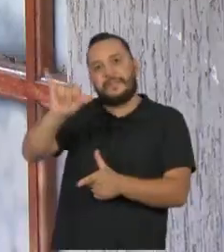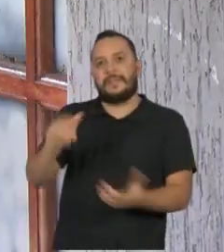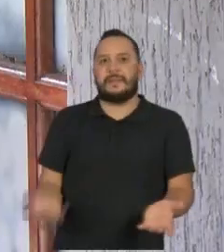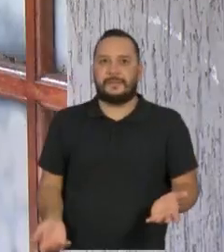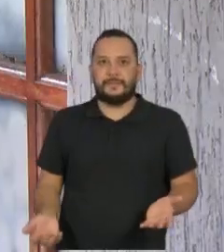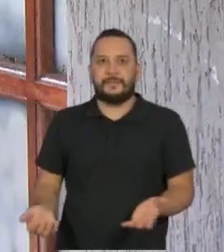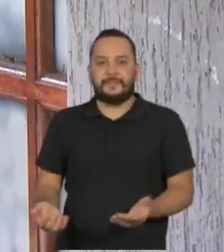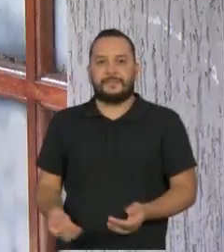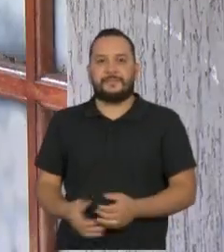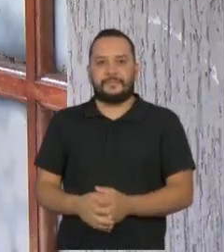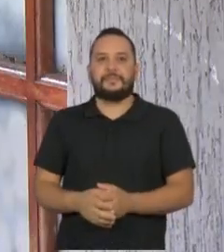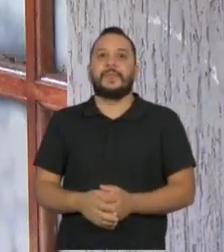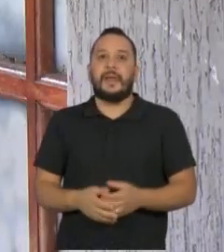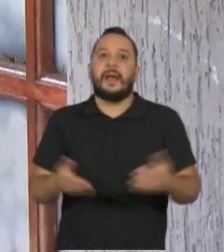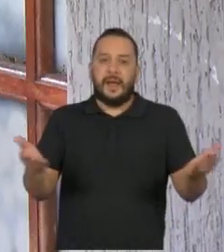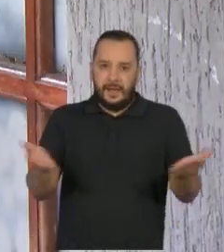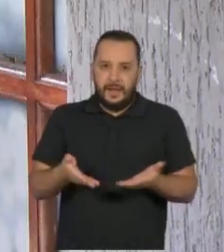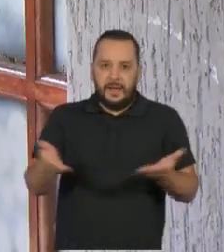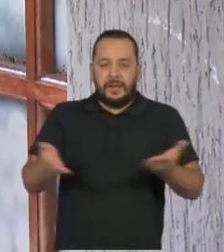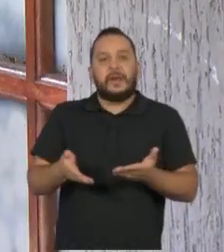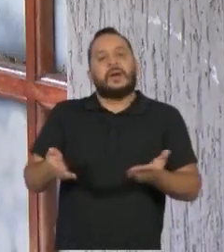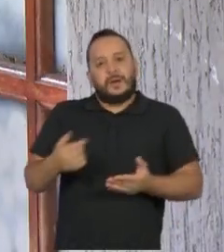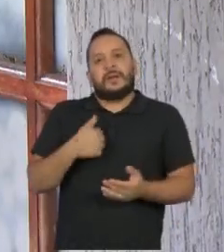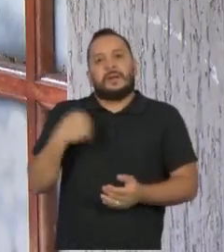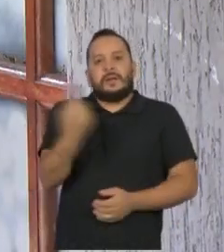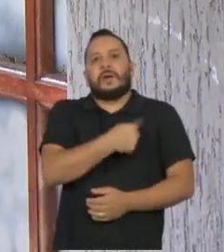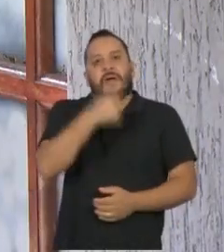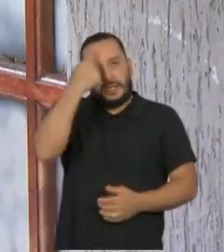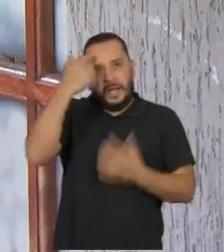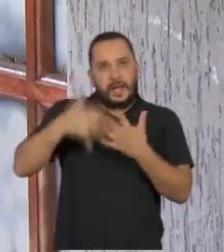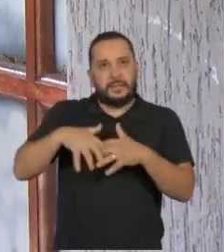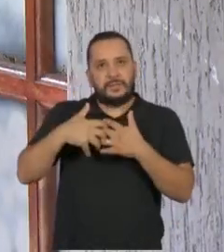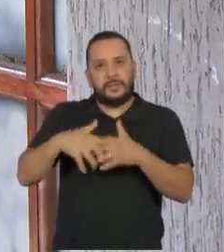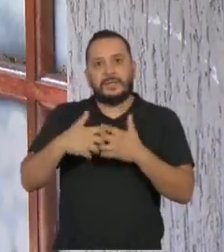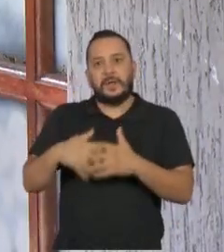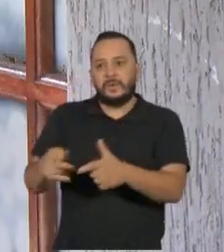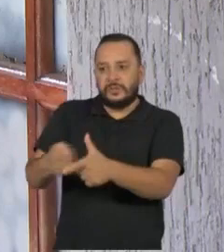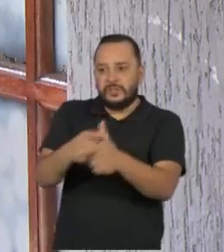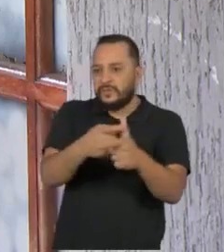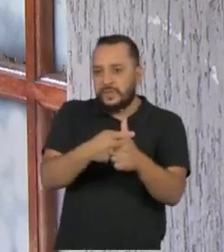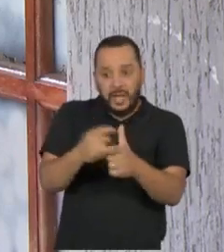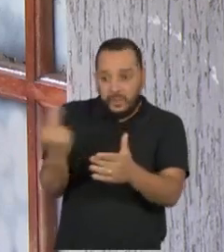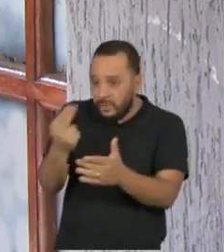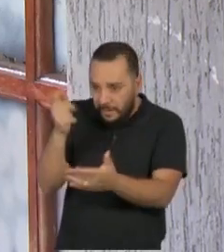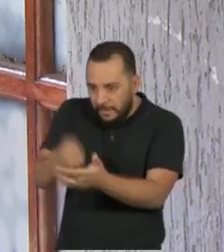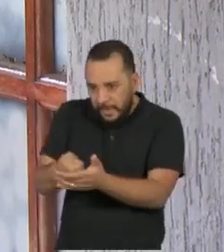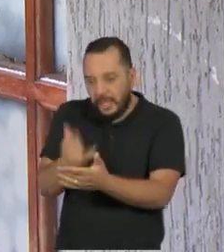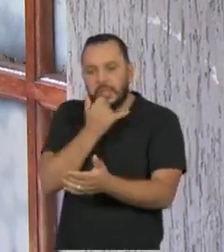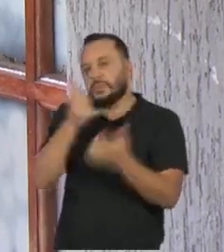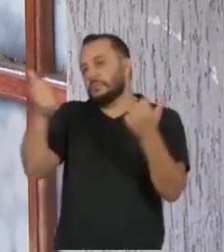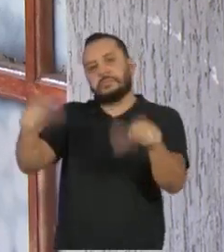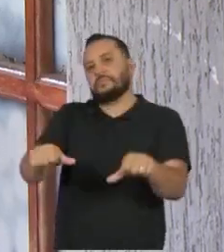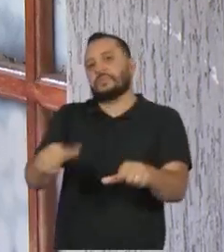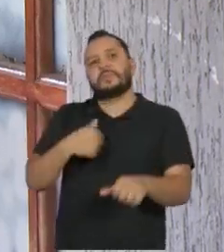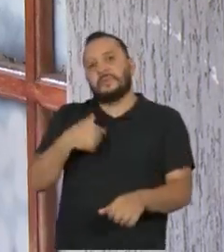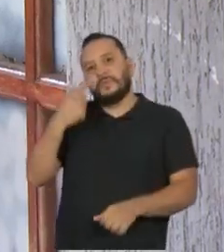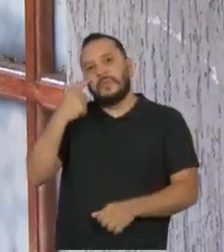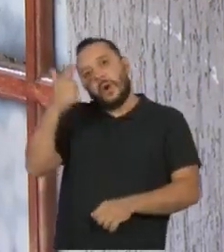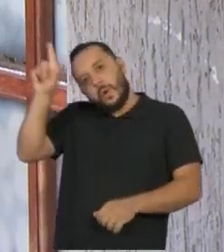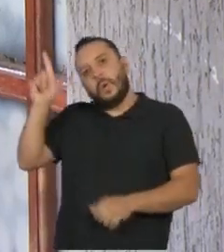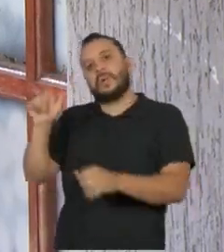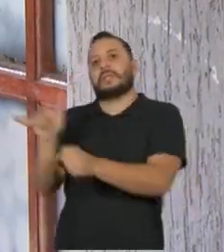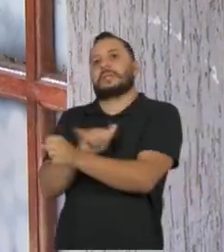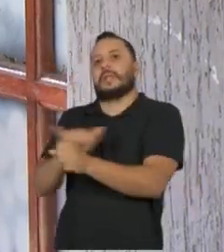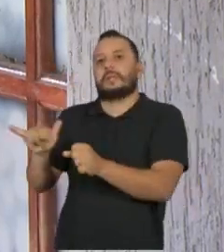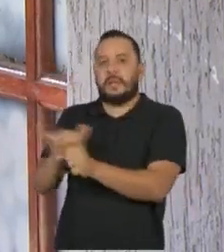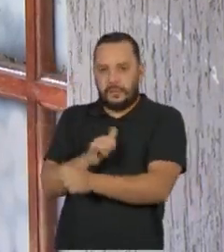2. A gente vem sendo bem racional com as nossas contas. Se não cabe no nosso orçamento, a gente tenta ver uma possibilidade